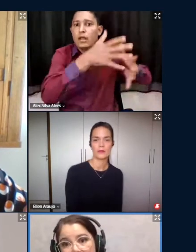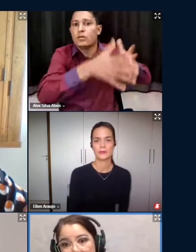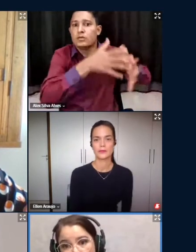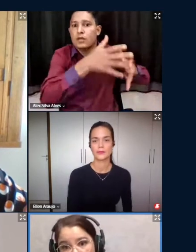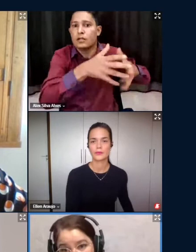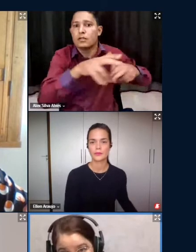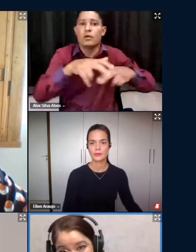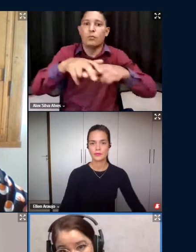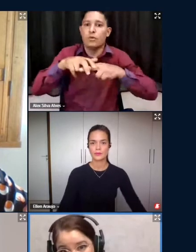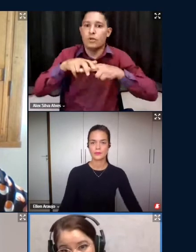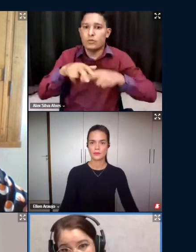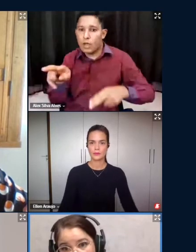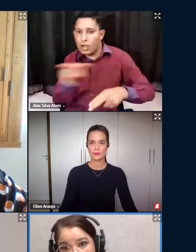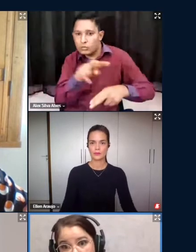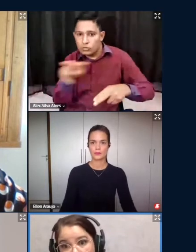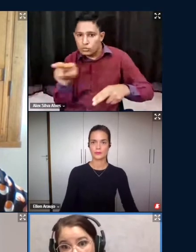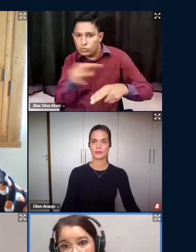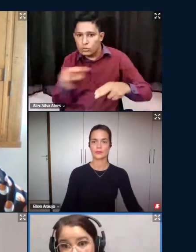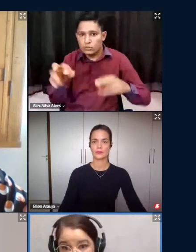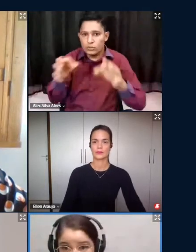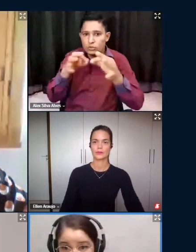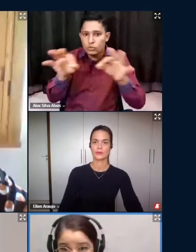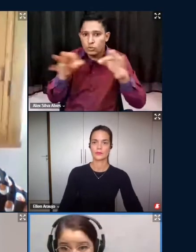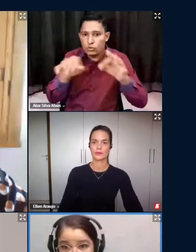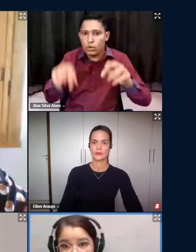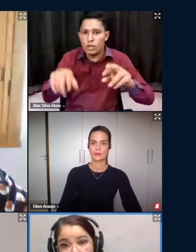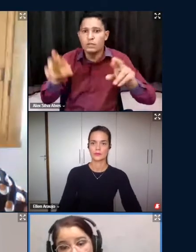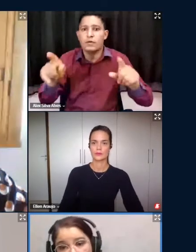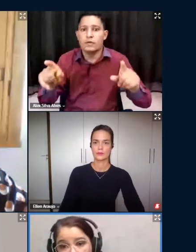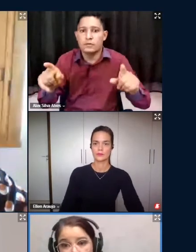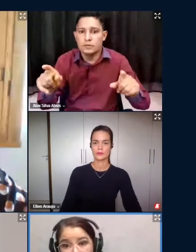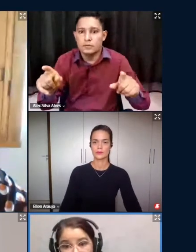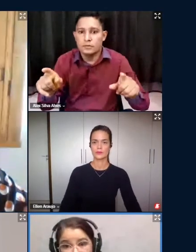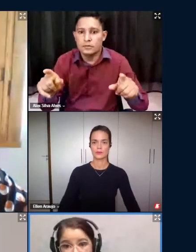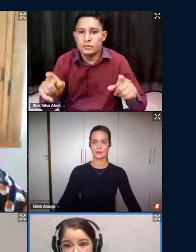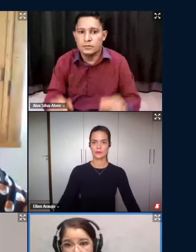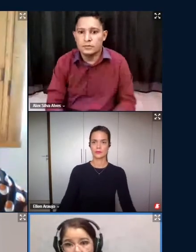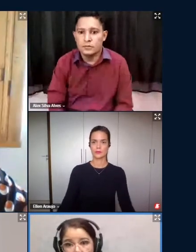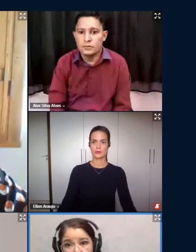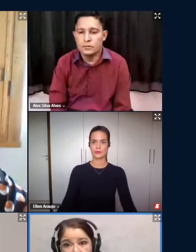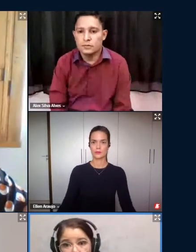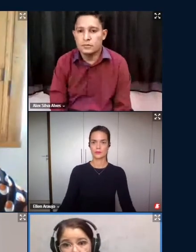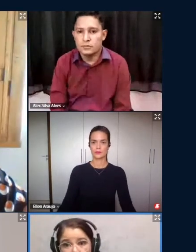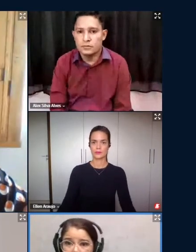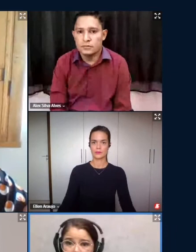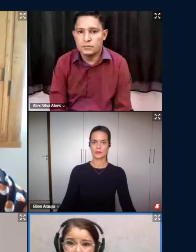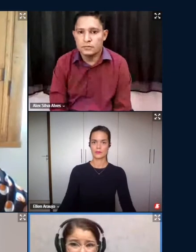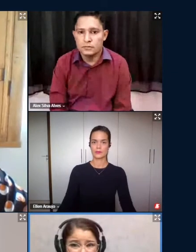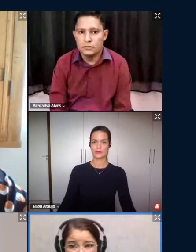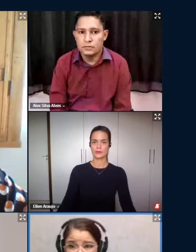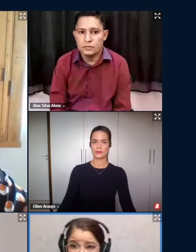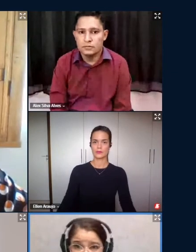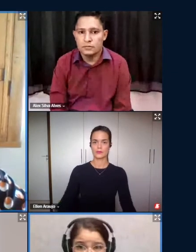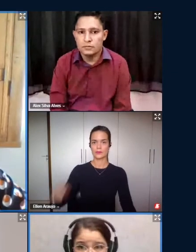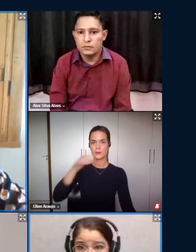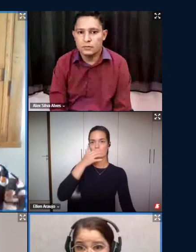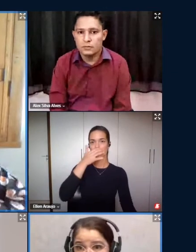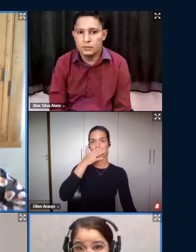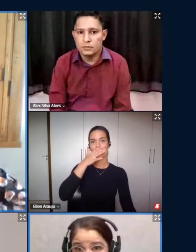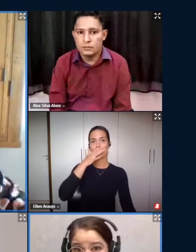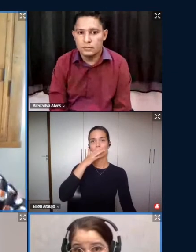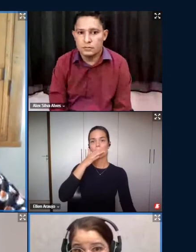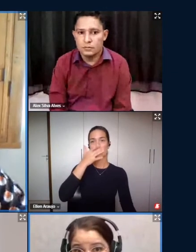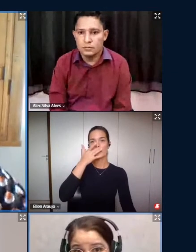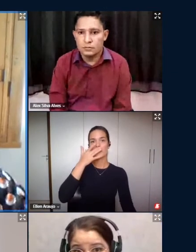língua de sinais, a estrutura da língua de sinais de forma visual. E aí, tentando fazer um comparativo do que seria isso, a